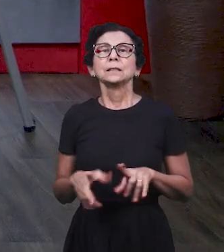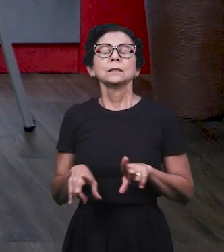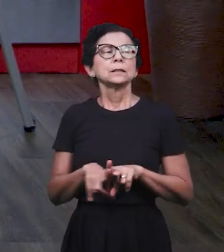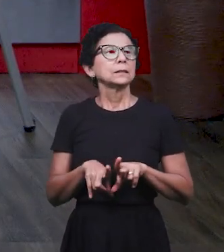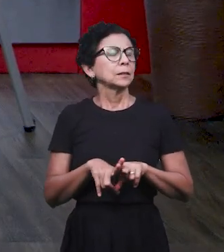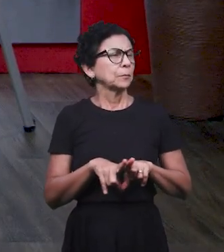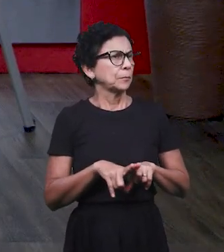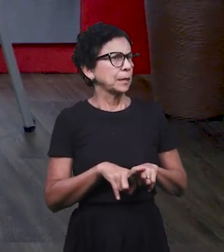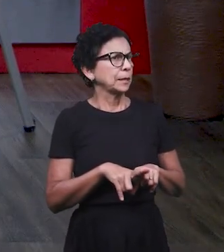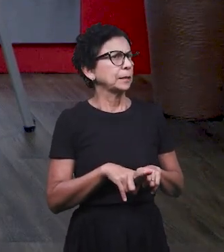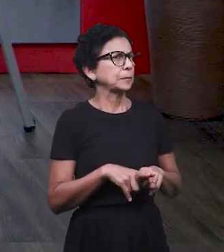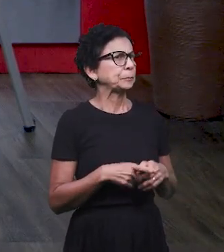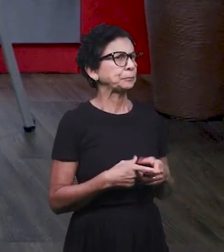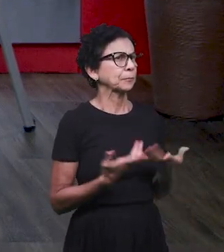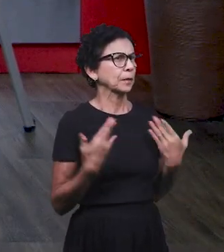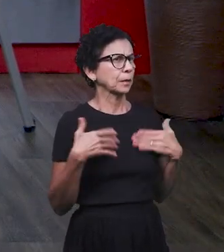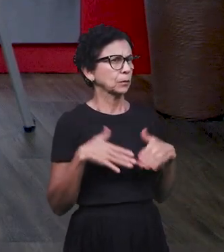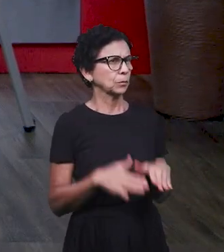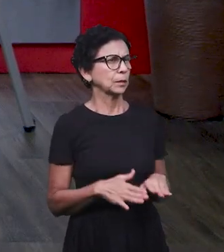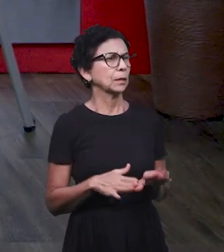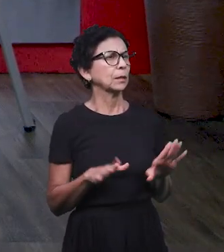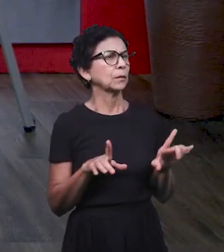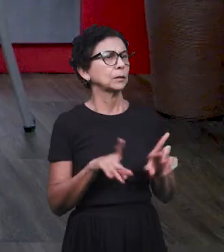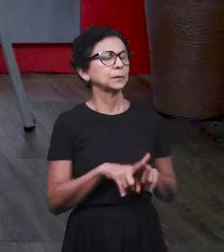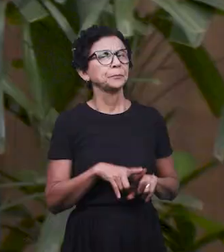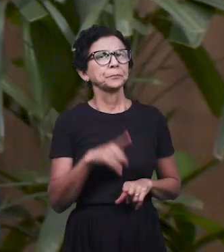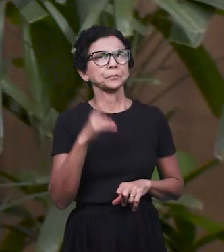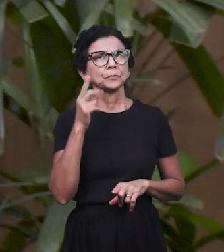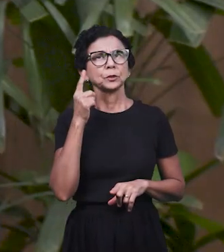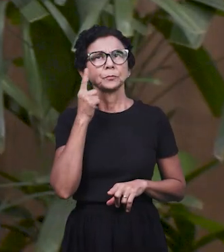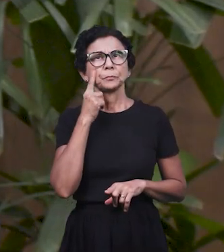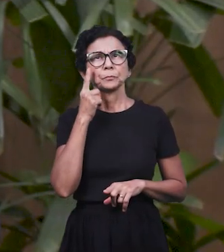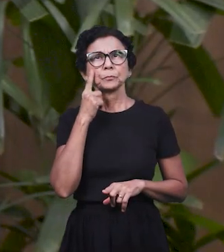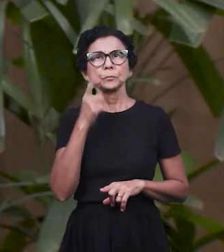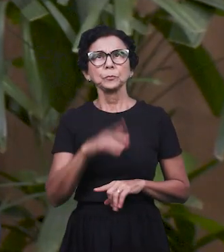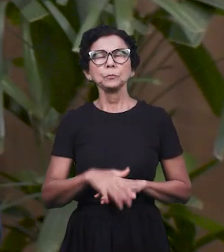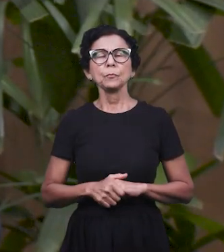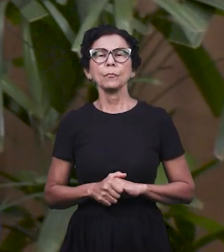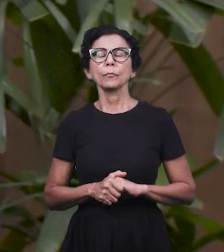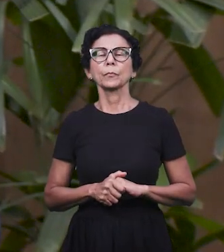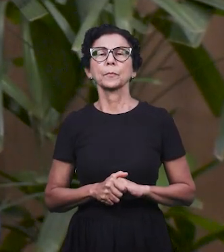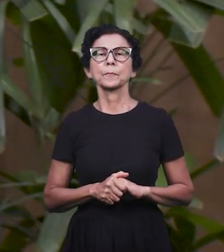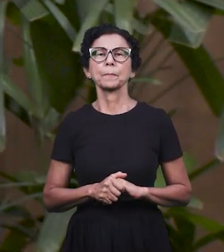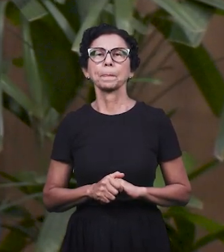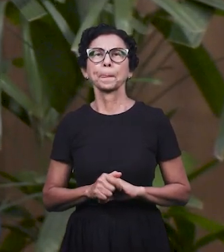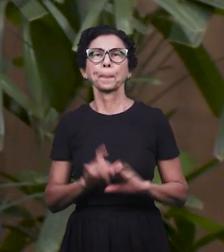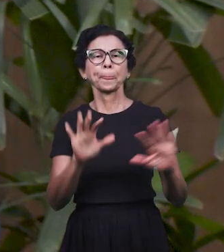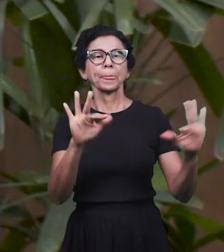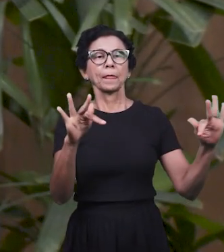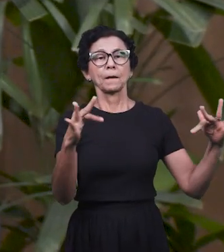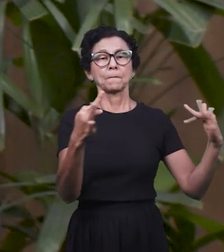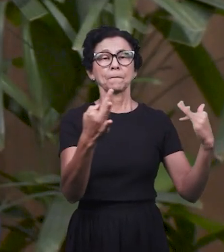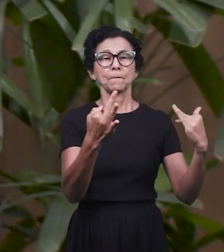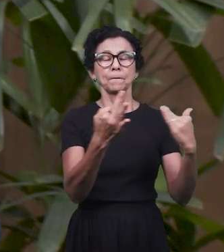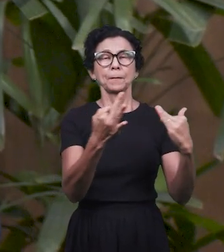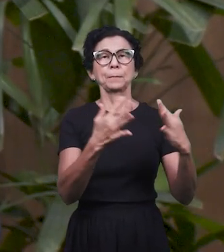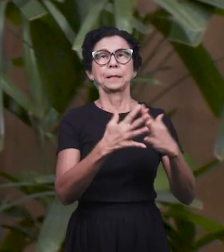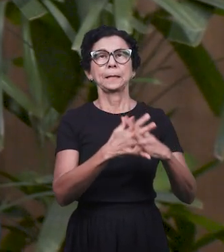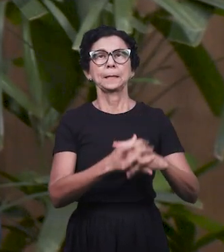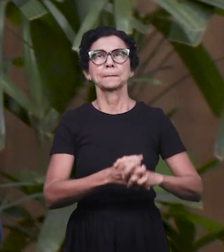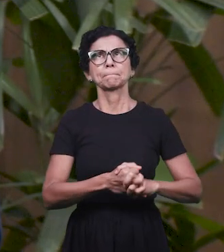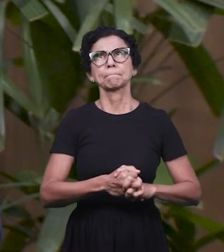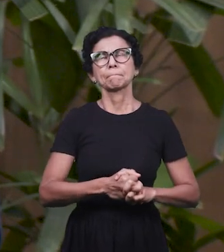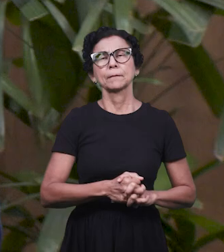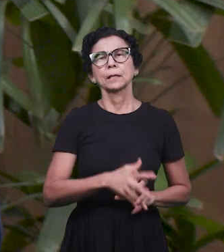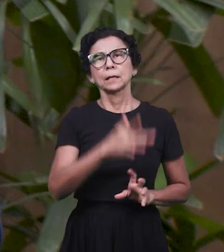é muito comum também, a gente vê, né, nos núcleos familiares, né? Às vezes a pessoa ela mora, às vezes na casa